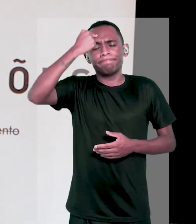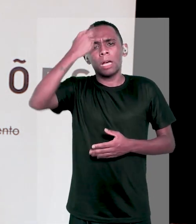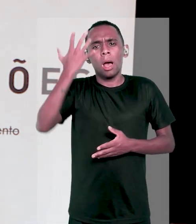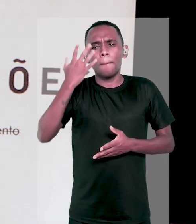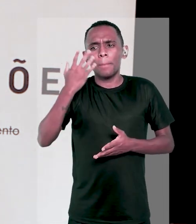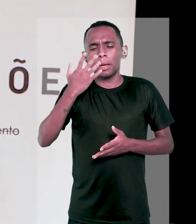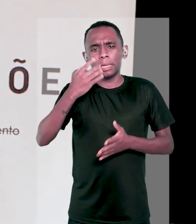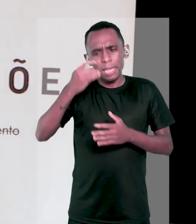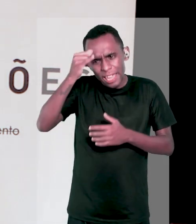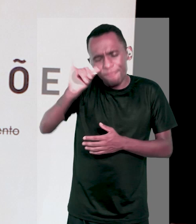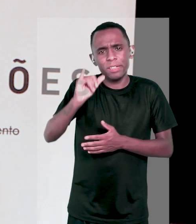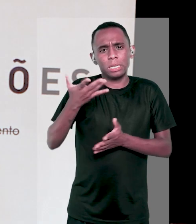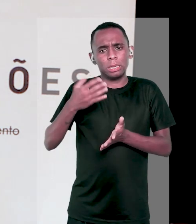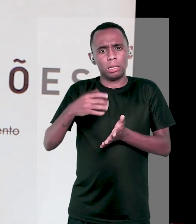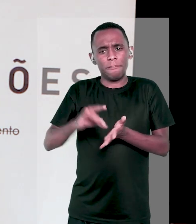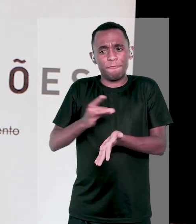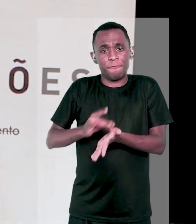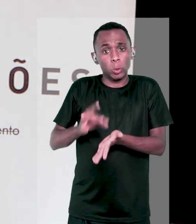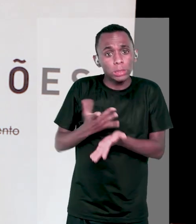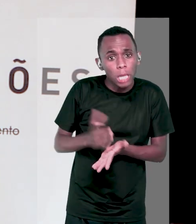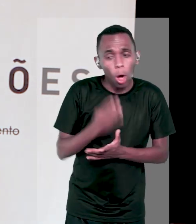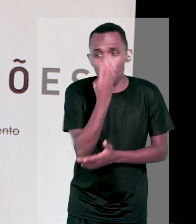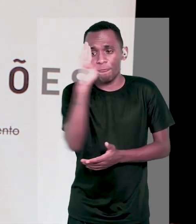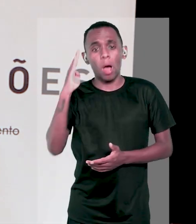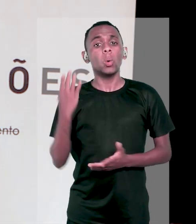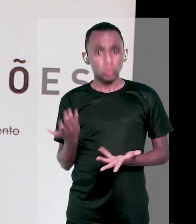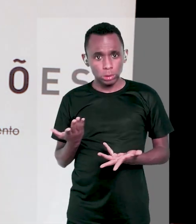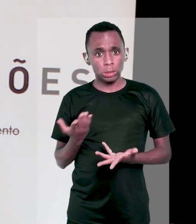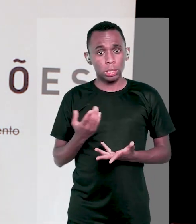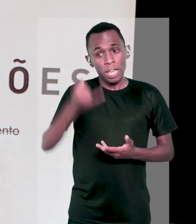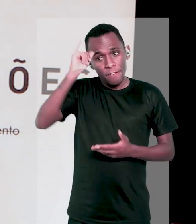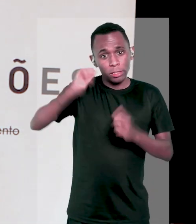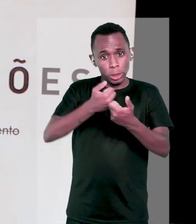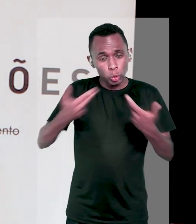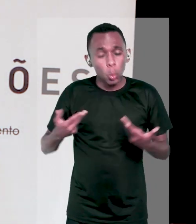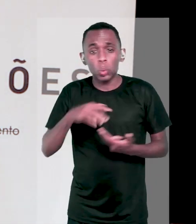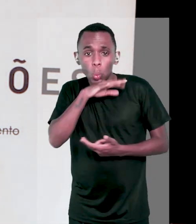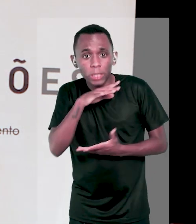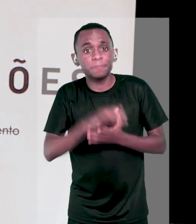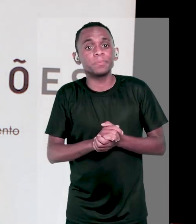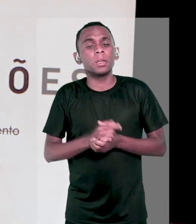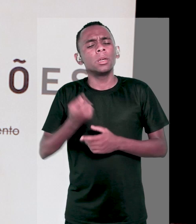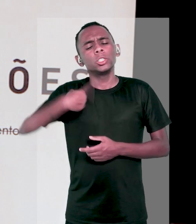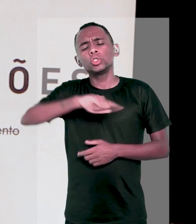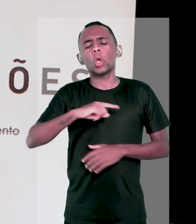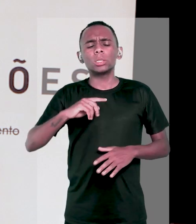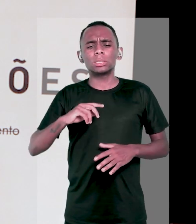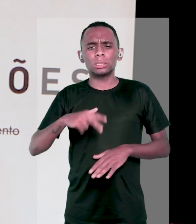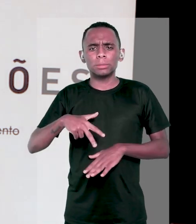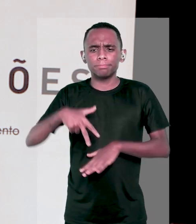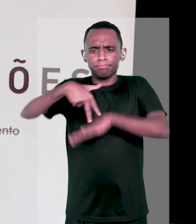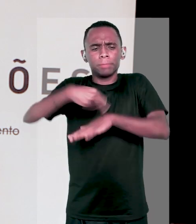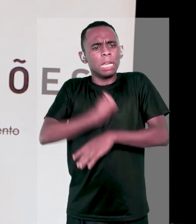fraudulenta aquilo que é nossa existência está ameaçada imediatamente por essa consideração